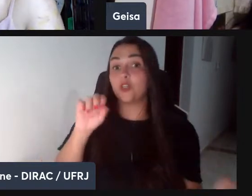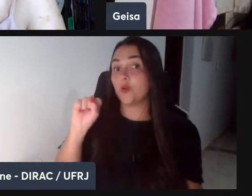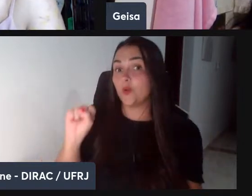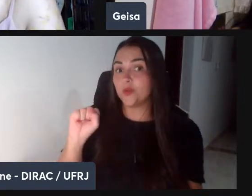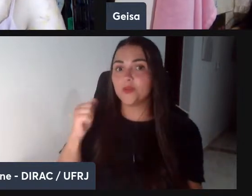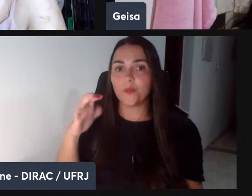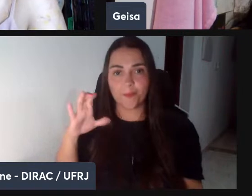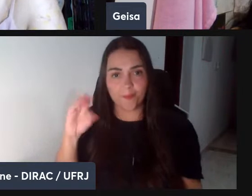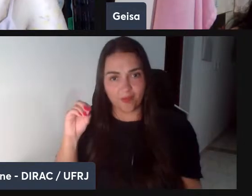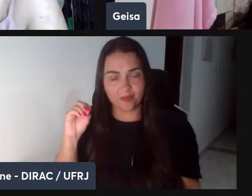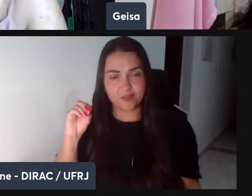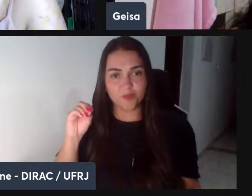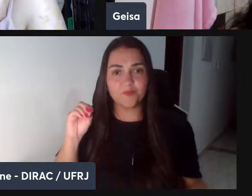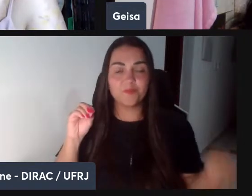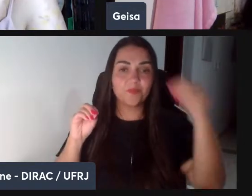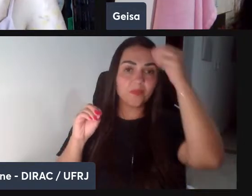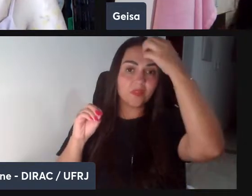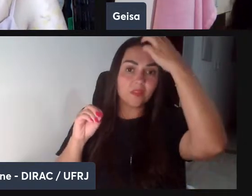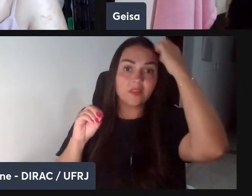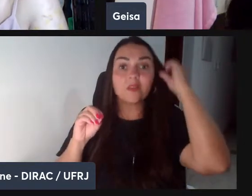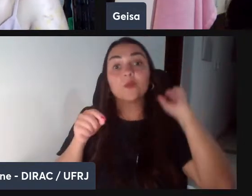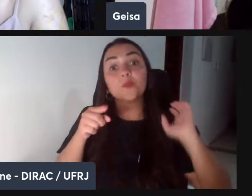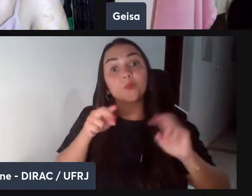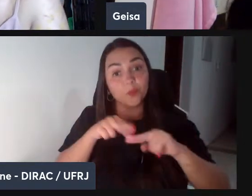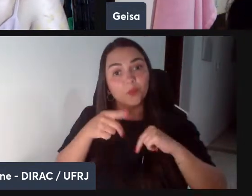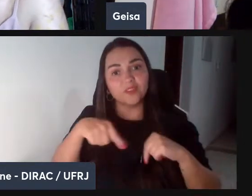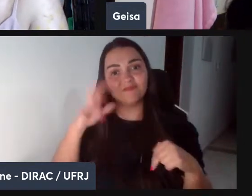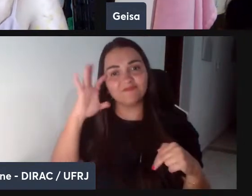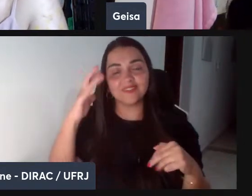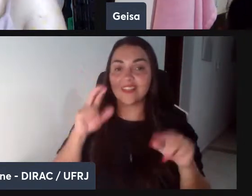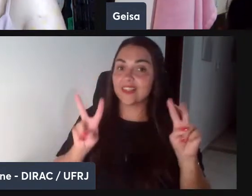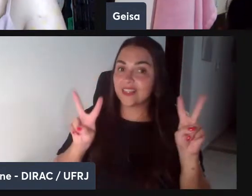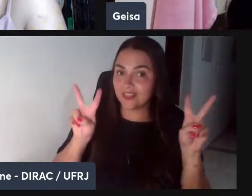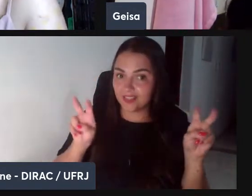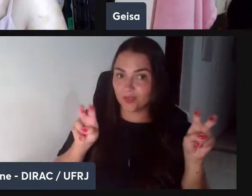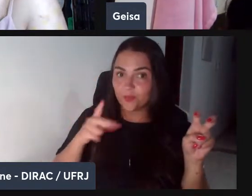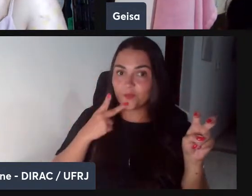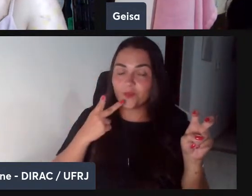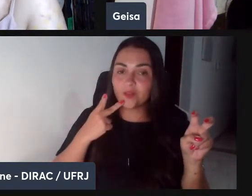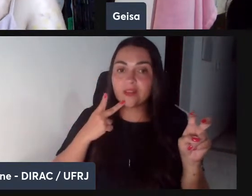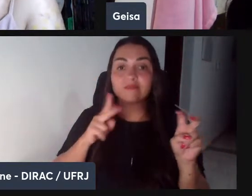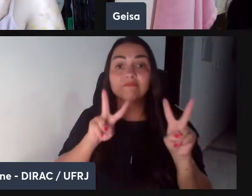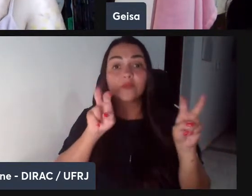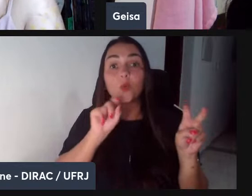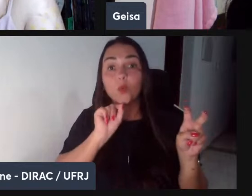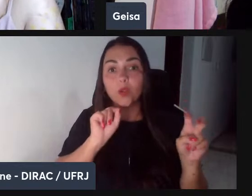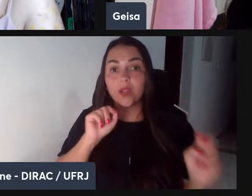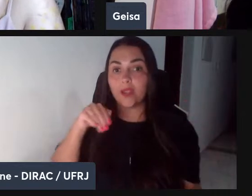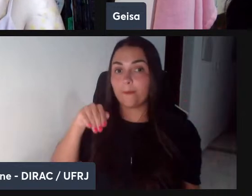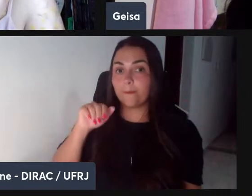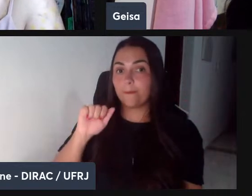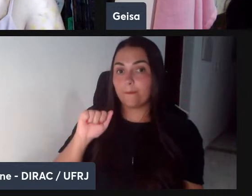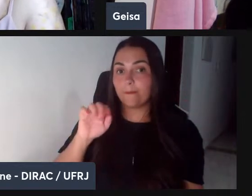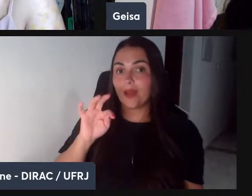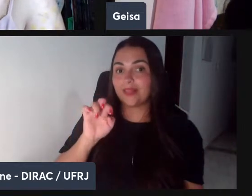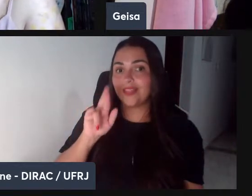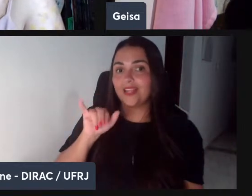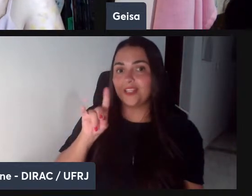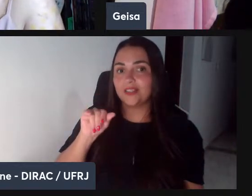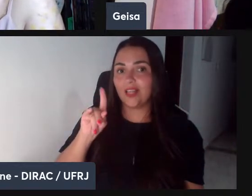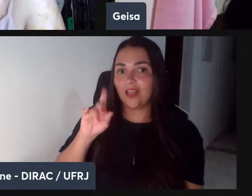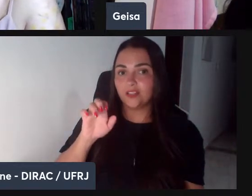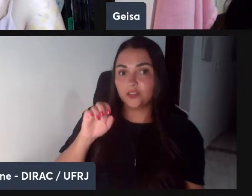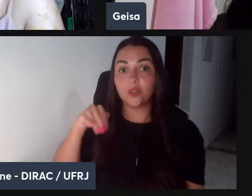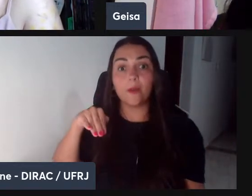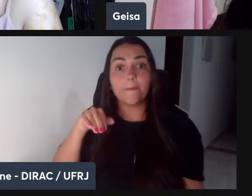março. E por isso trouxemos esse tema, né? Que fala de esse título, né? Que fala maternidade, maternagem e